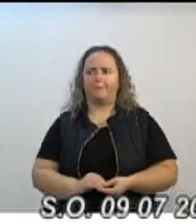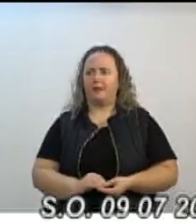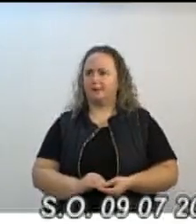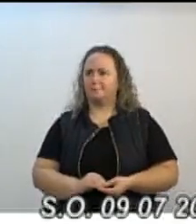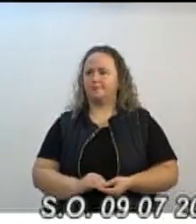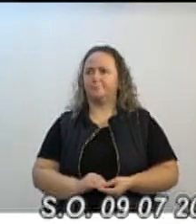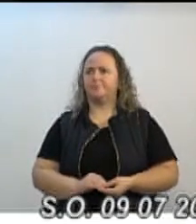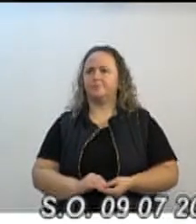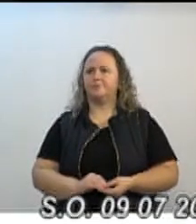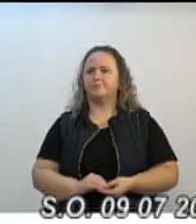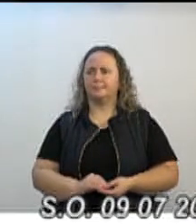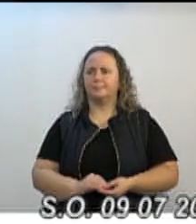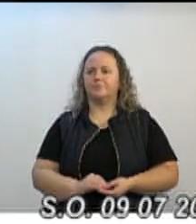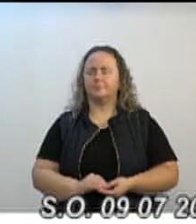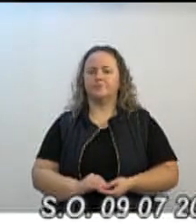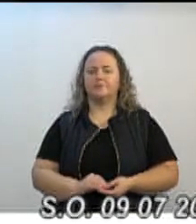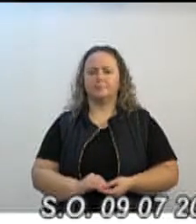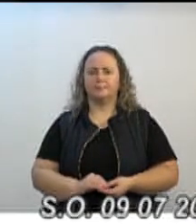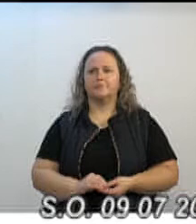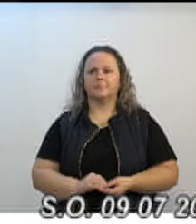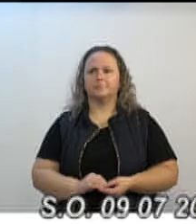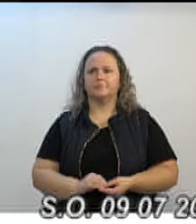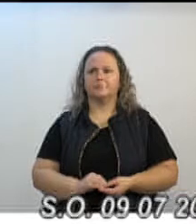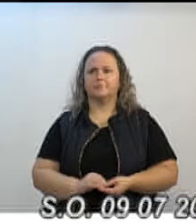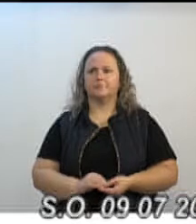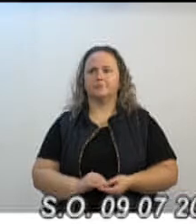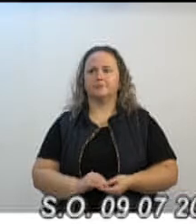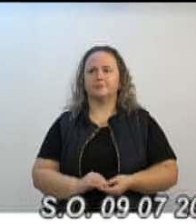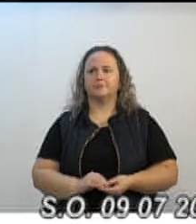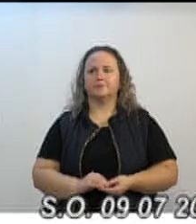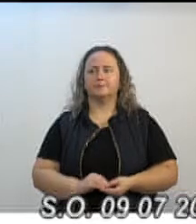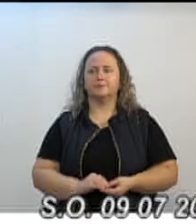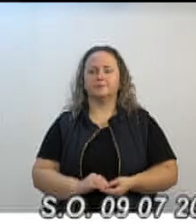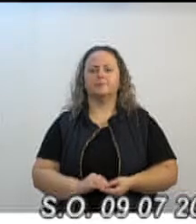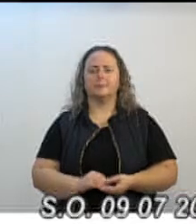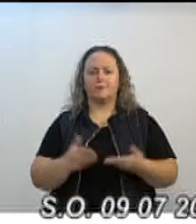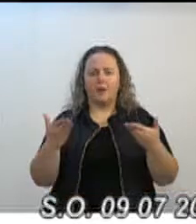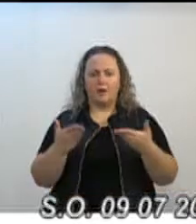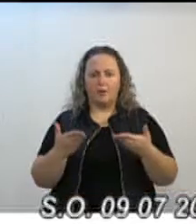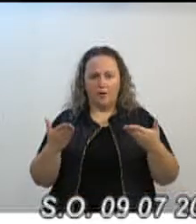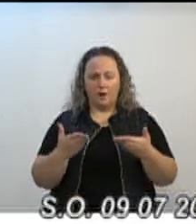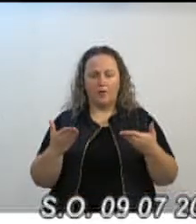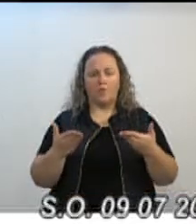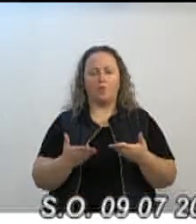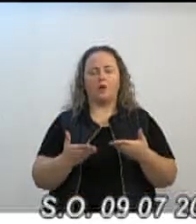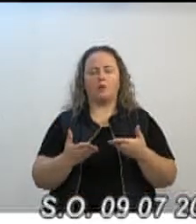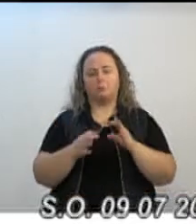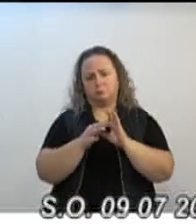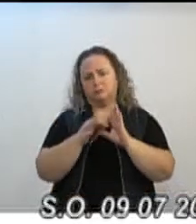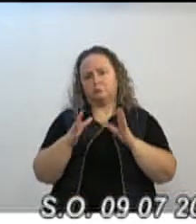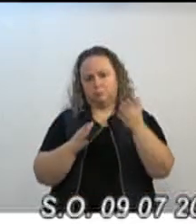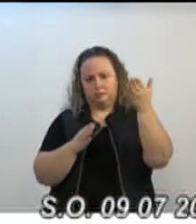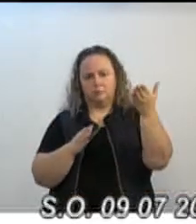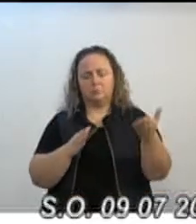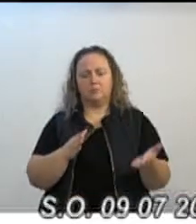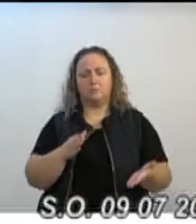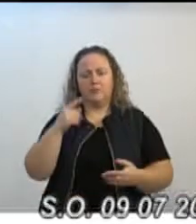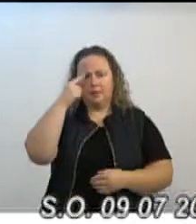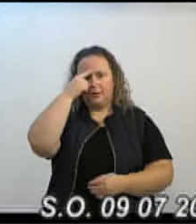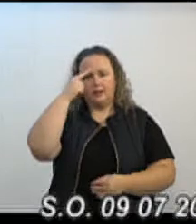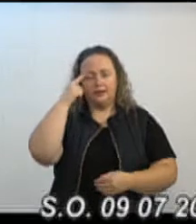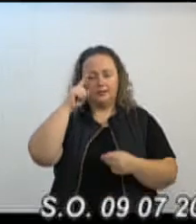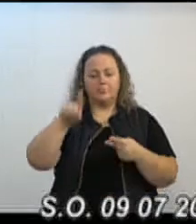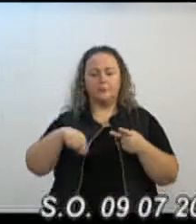Ok, vereador Bruno, Vossa Excelência ainda tem 1 minuto do seu pronunciamento, mas nós vamos ouvir, então, com a sua autorização, em a parte, o vereador Ito